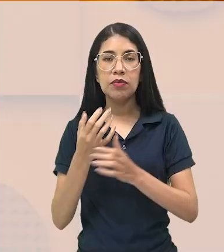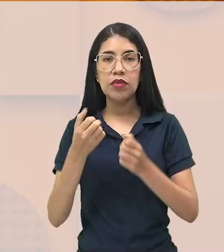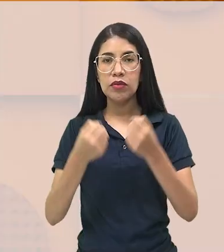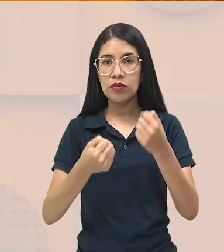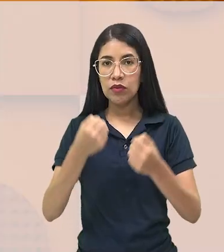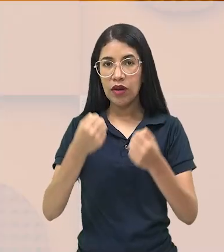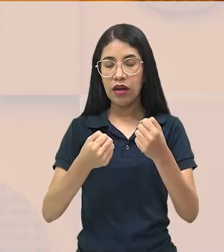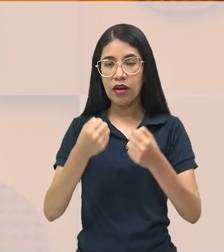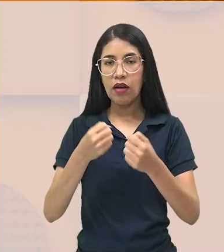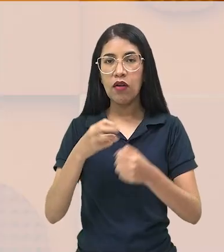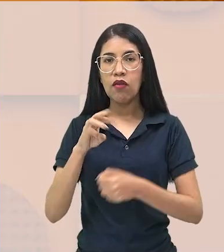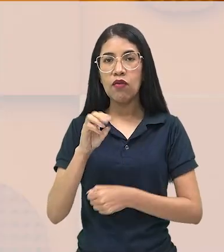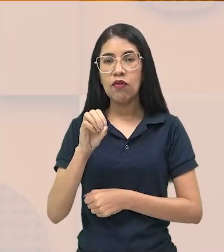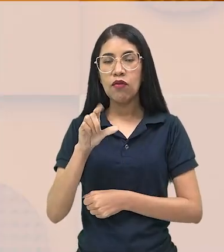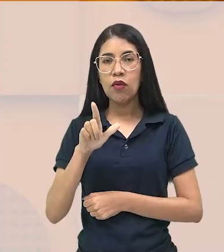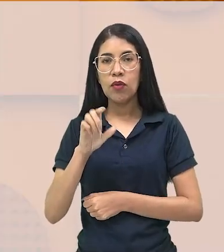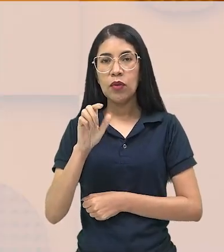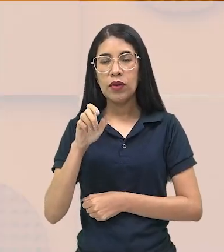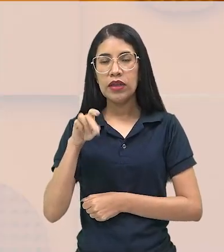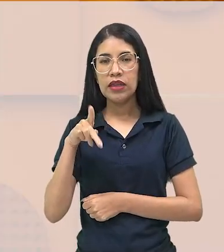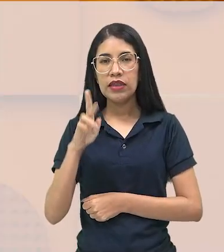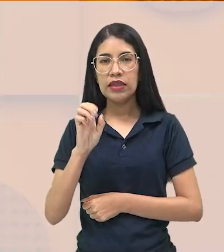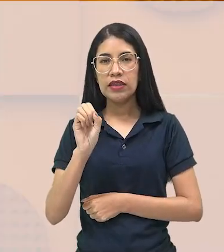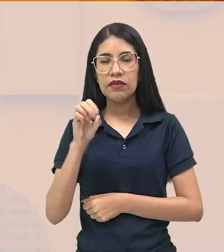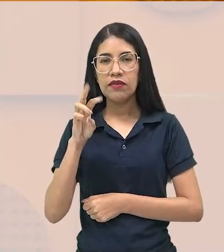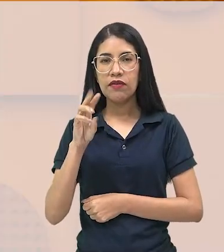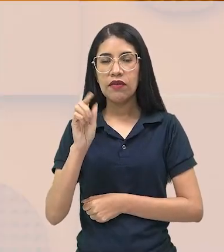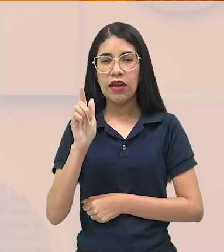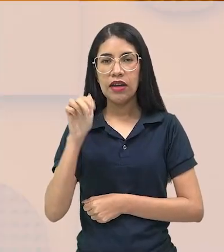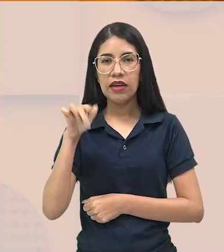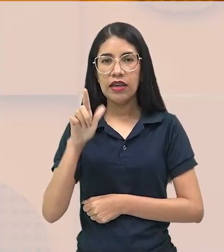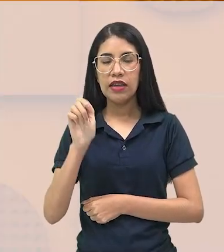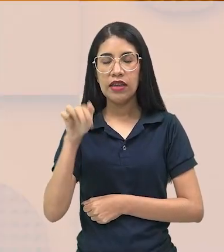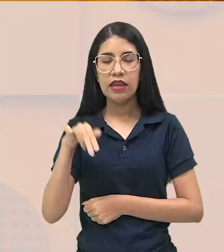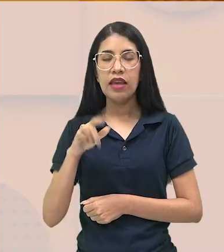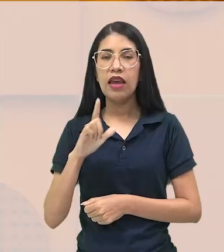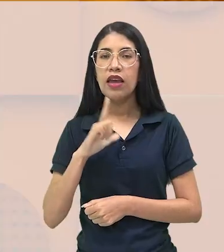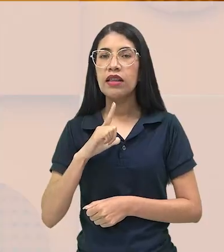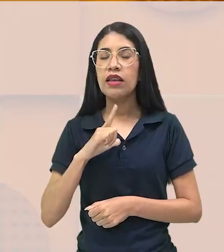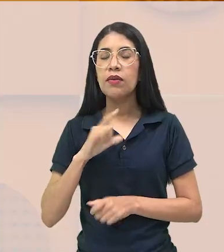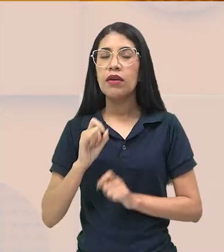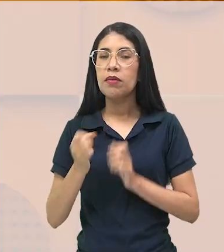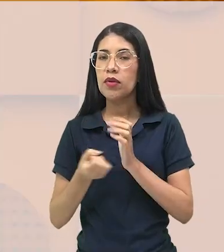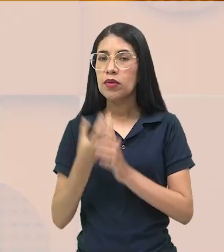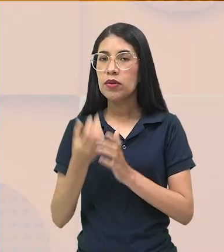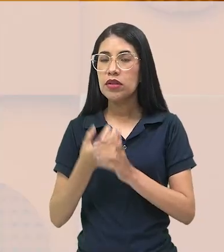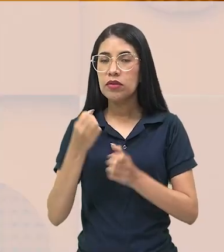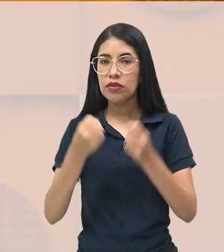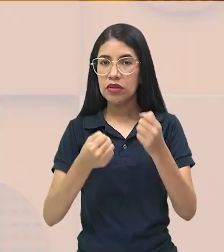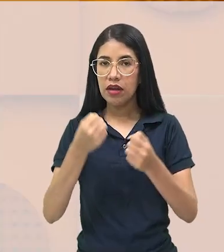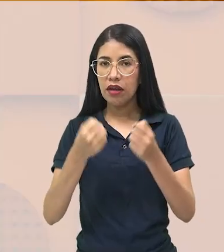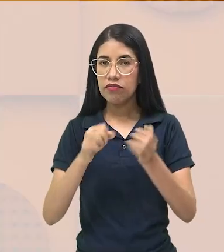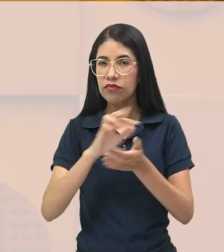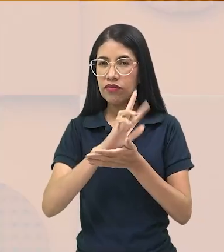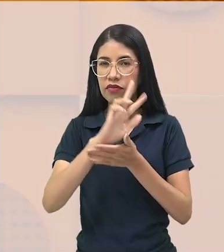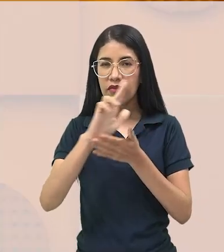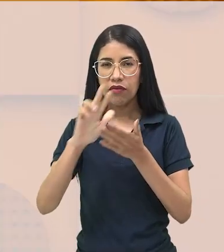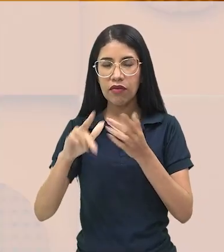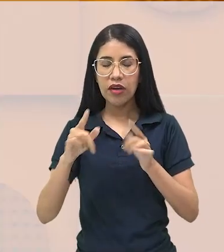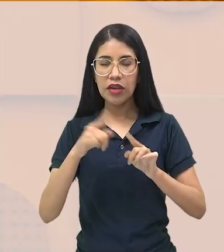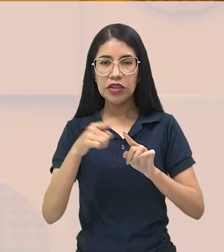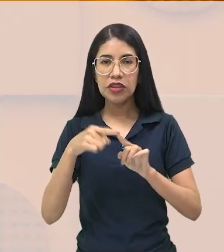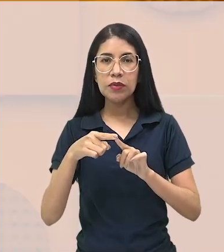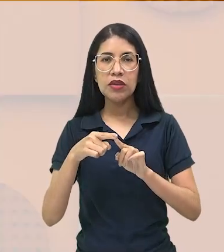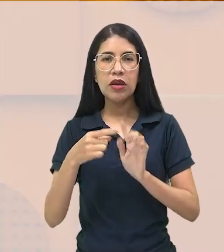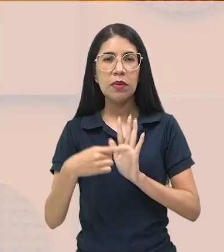empresa transnacional. E a Volkswagen, imagino que vocês saibam, é uma empresa que produz automóveis, certo? Se eu